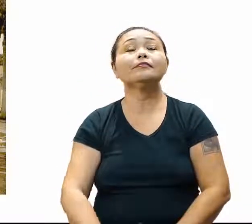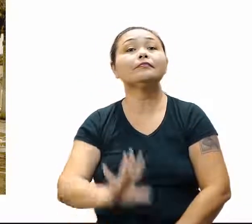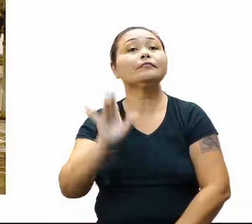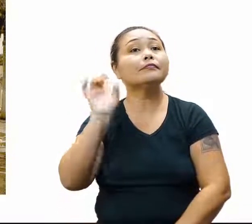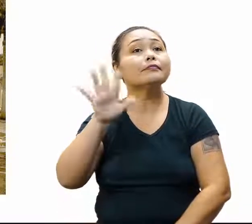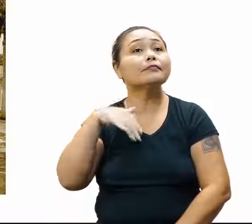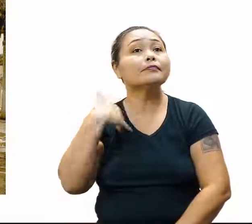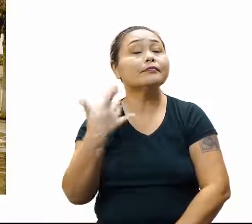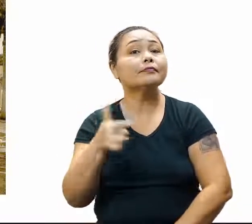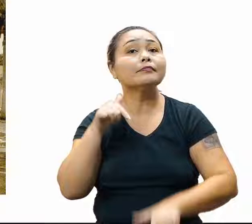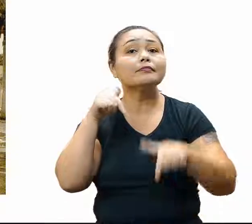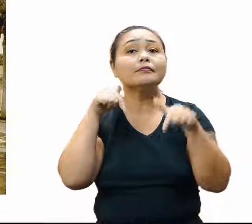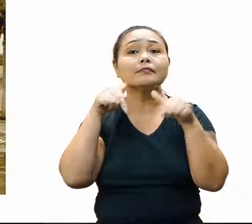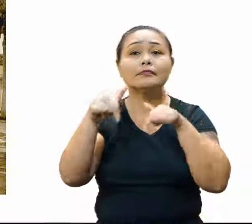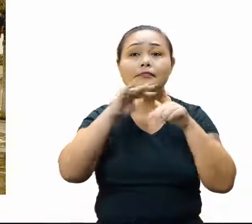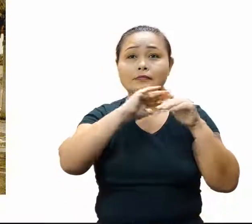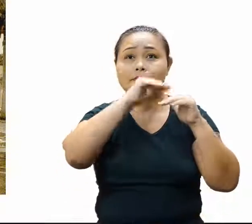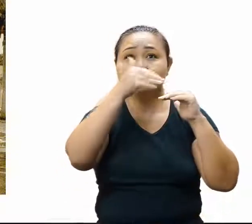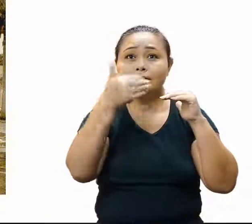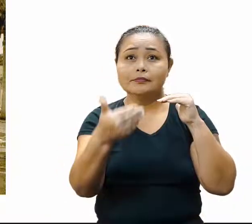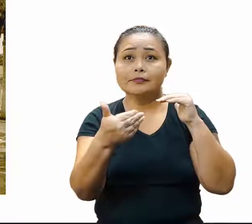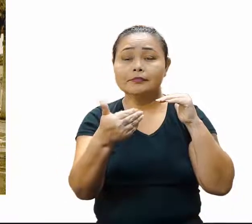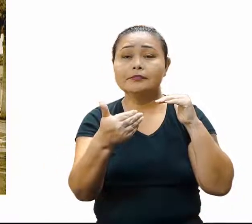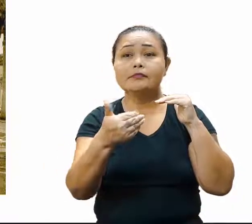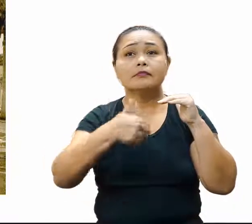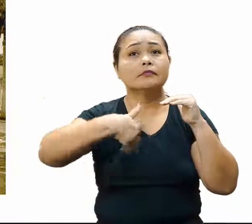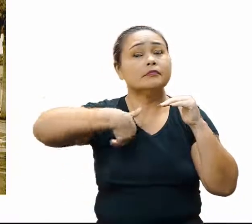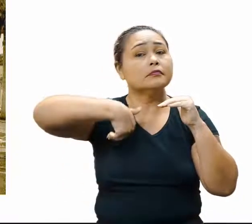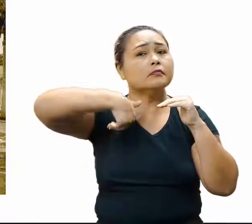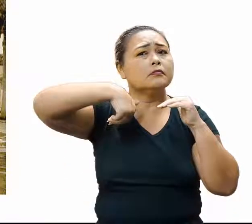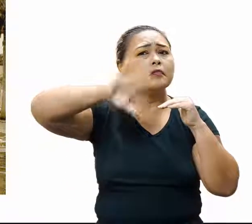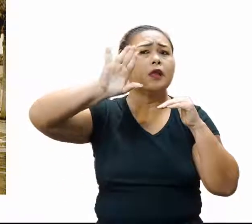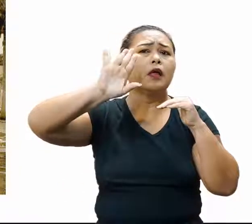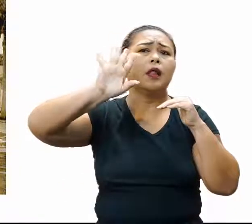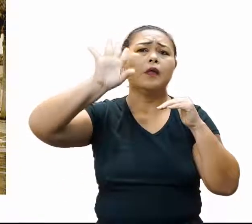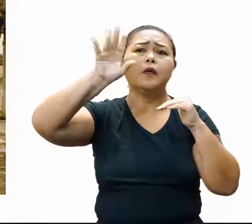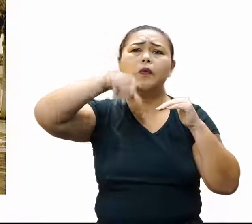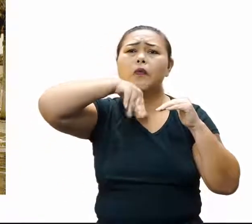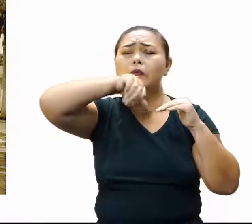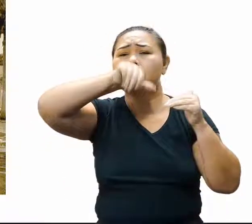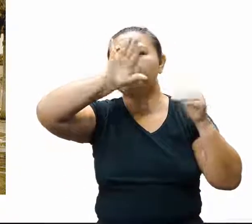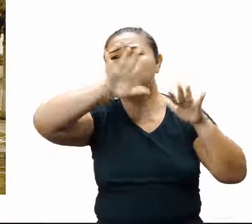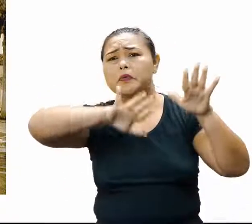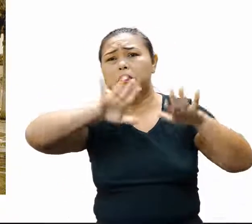das minas era altamente insalubre,